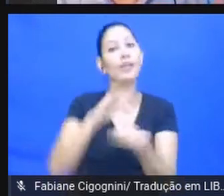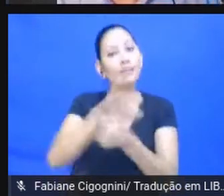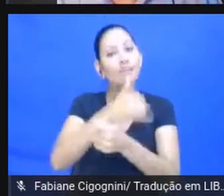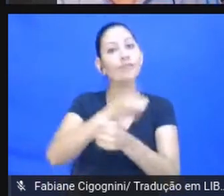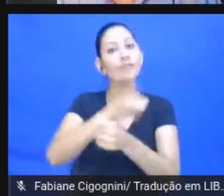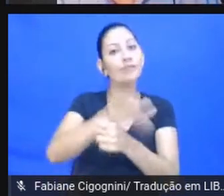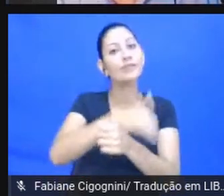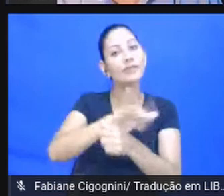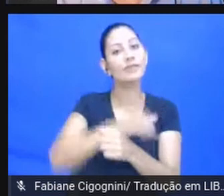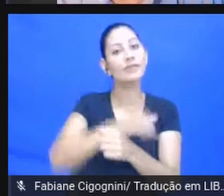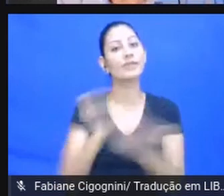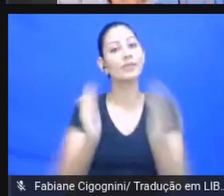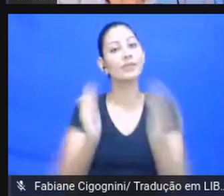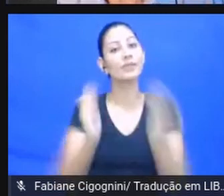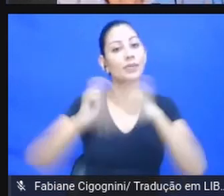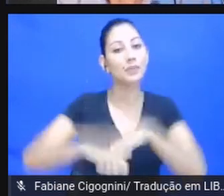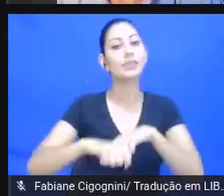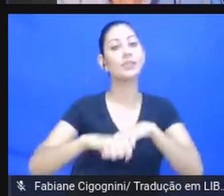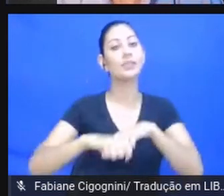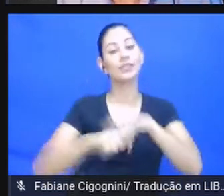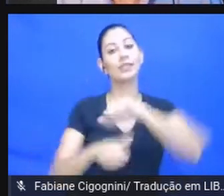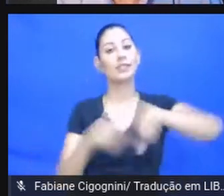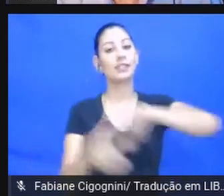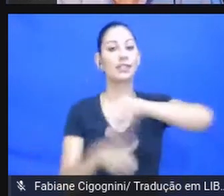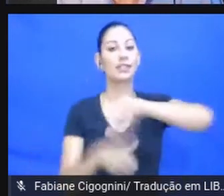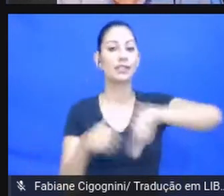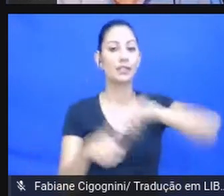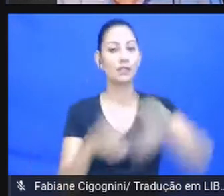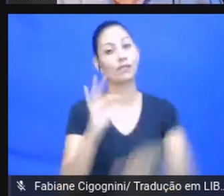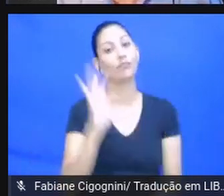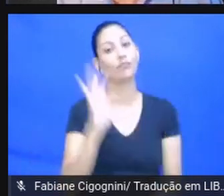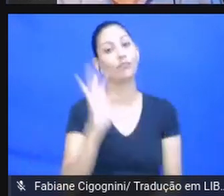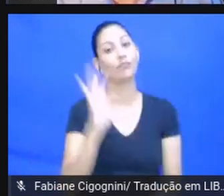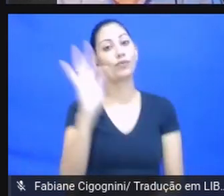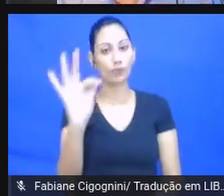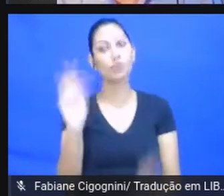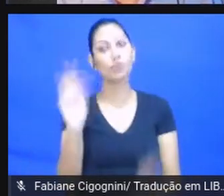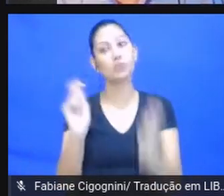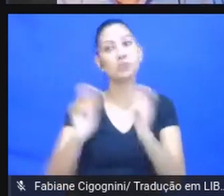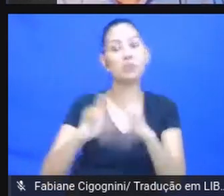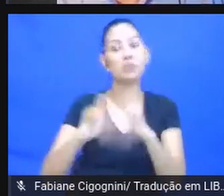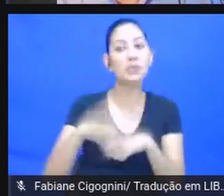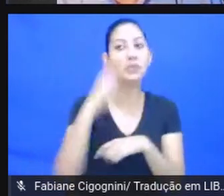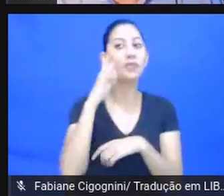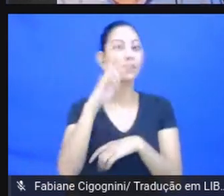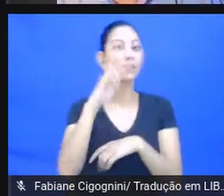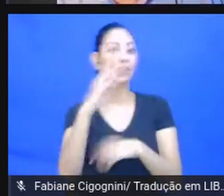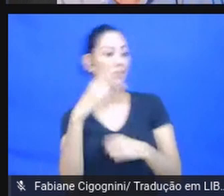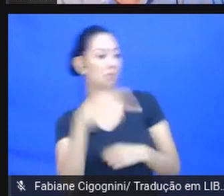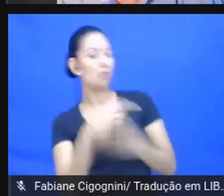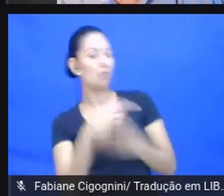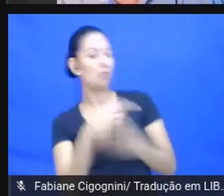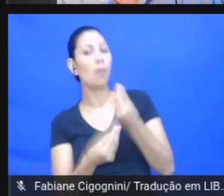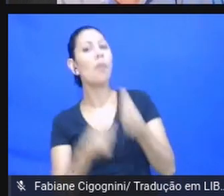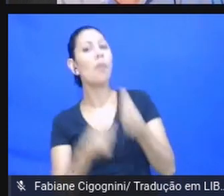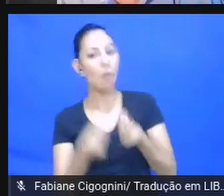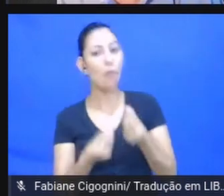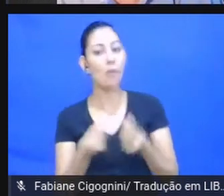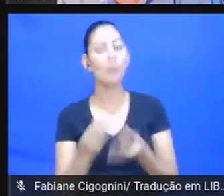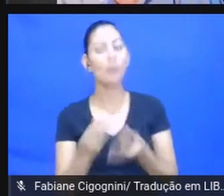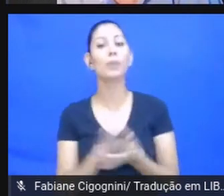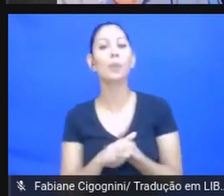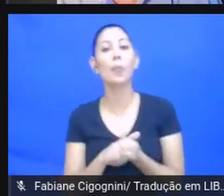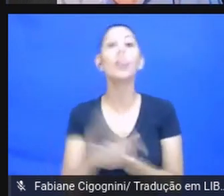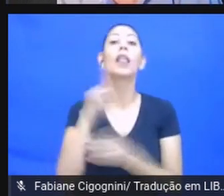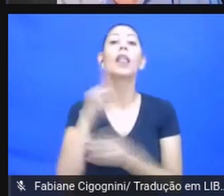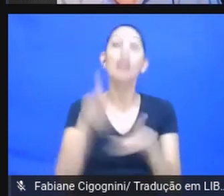então provavelmente isso terá impacto no futuro. E, sem dúvida, que na nossa área, o avanço